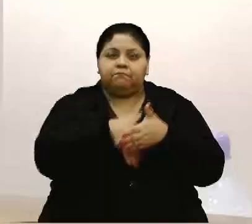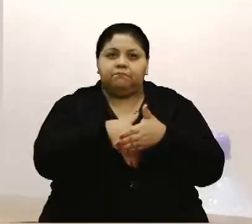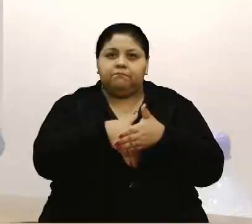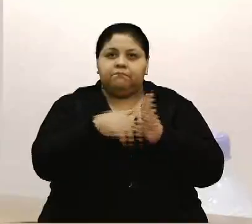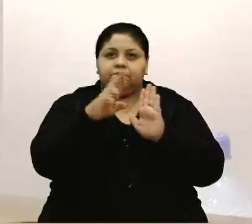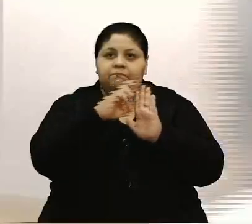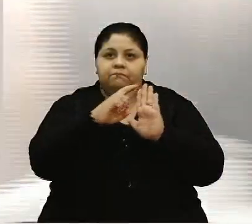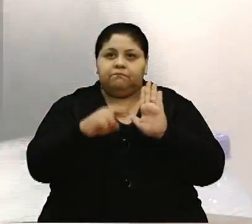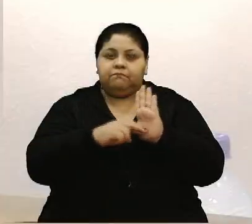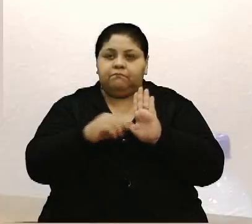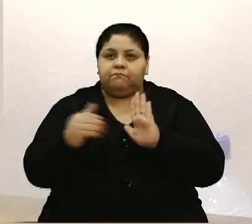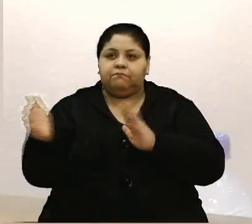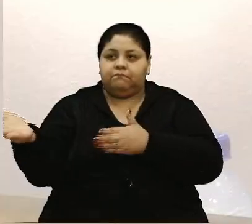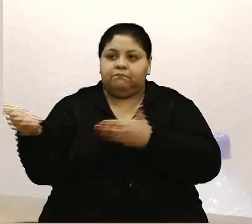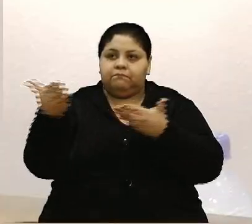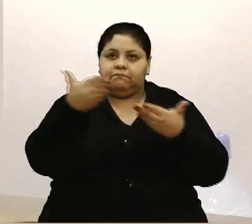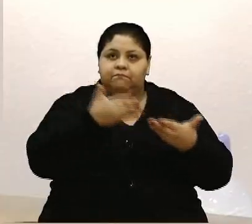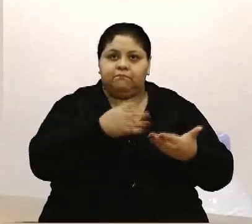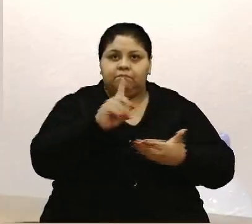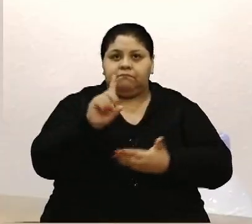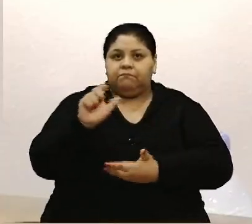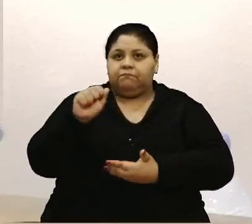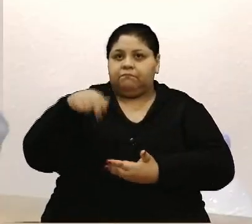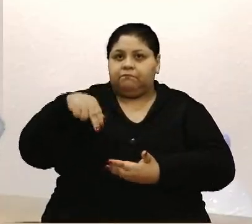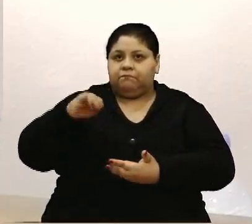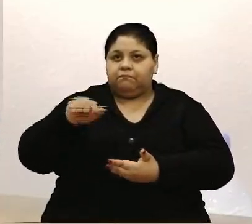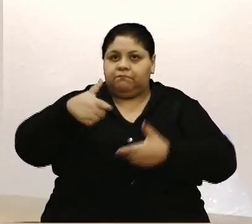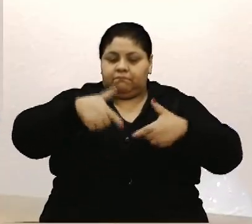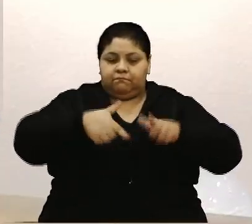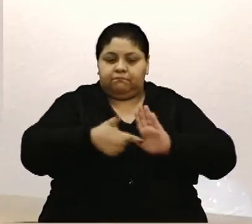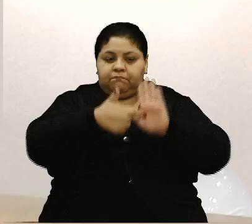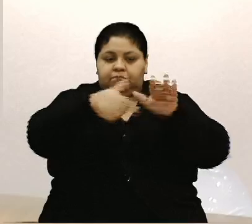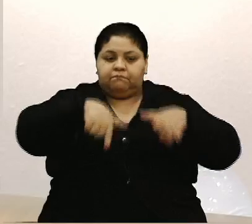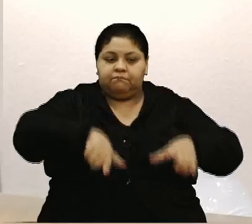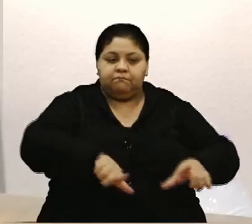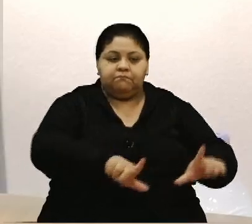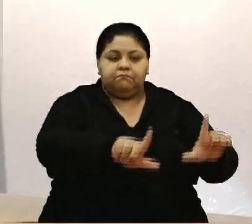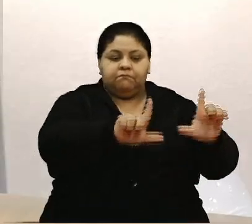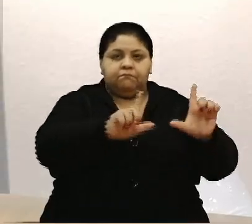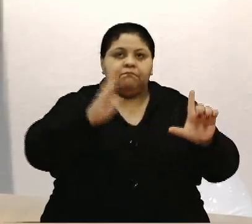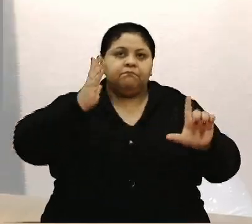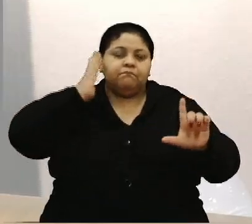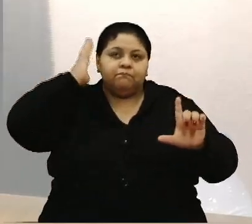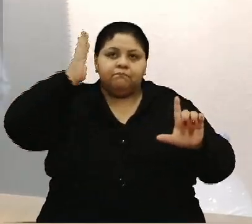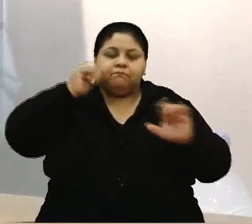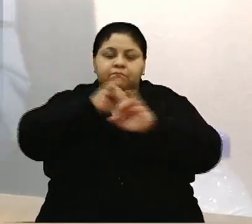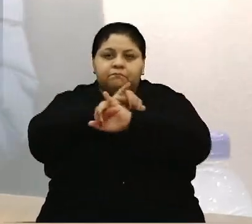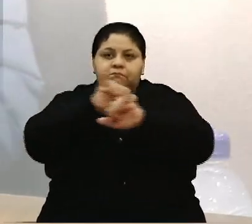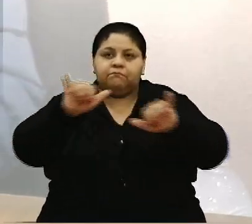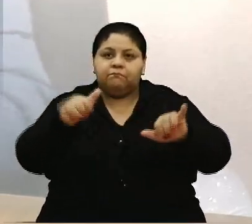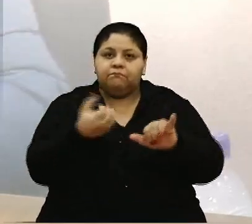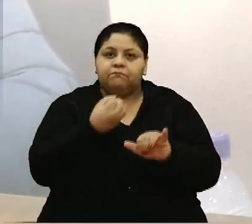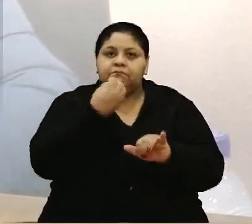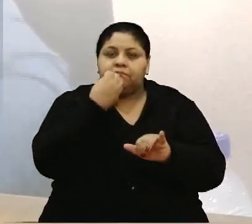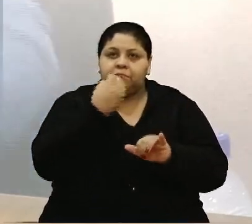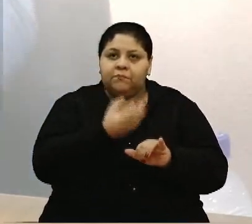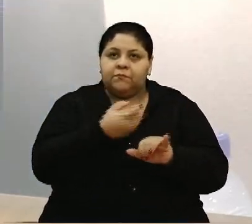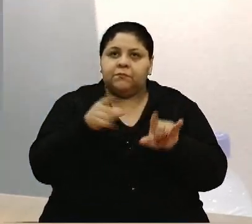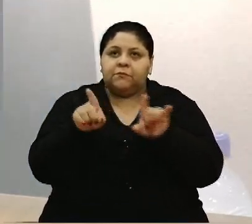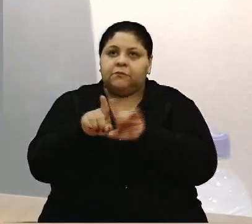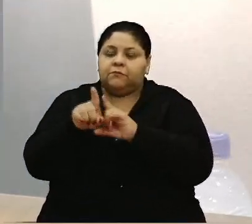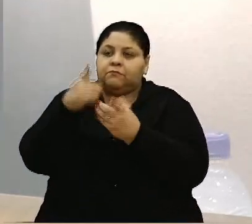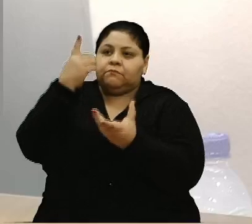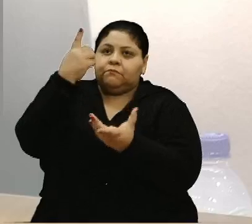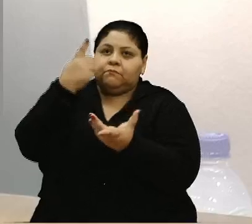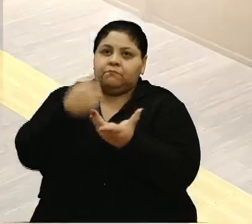Daniel Souza dos Santos a apresentar seu diploma eleitoral e a sua declaração de bens, bem como a prestar o